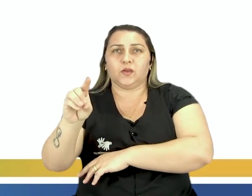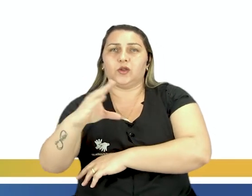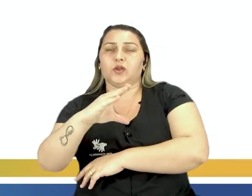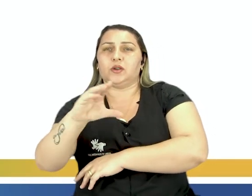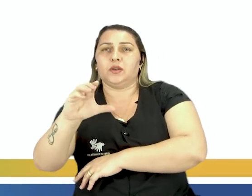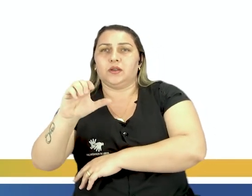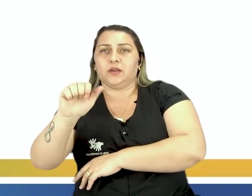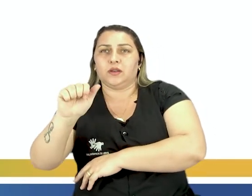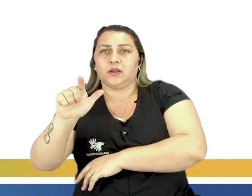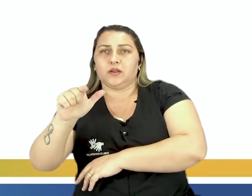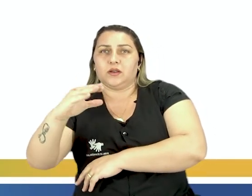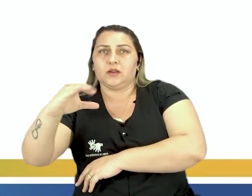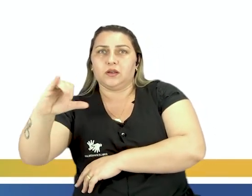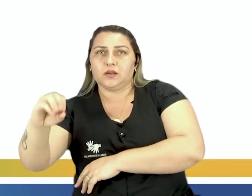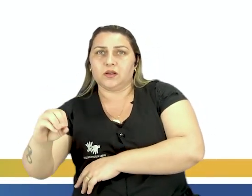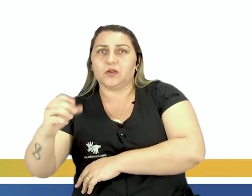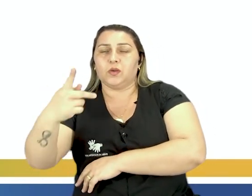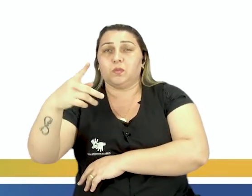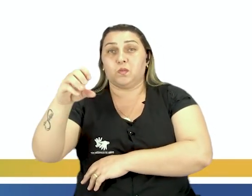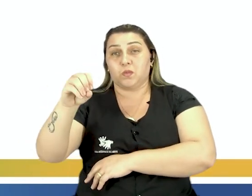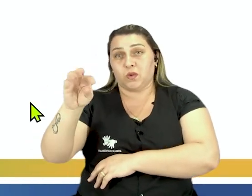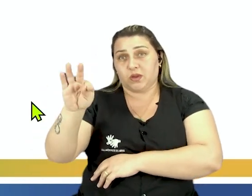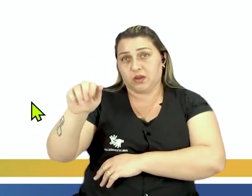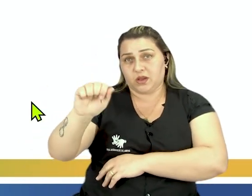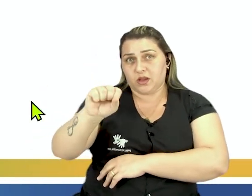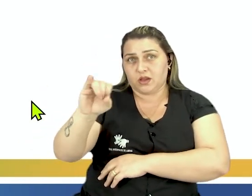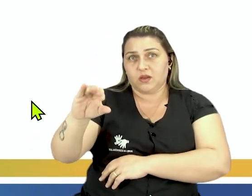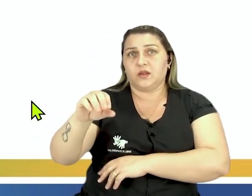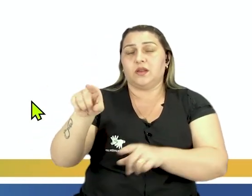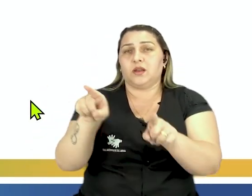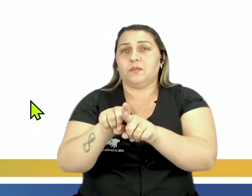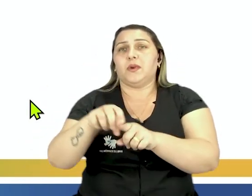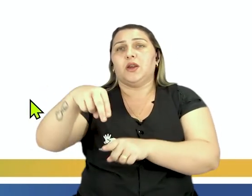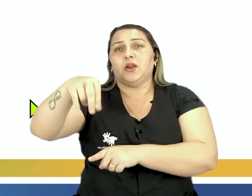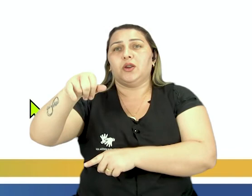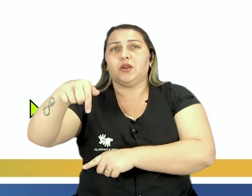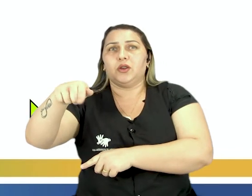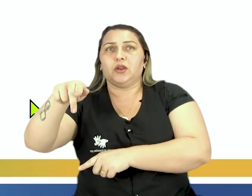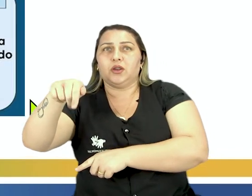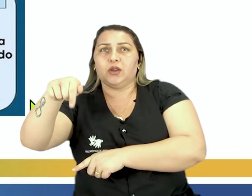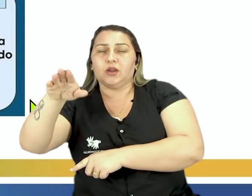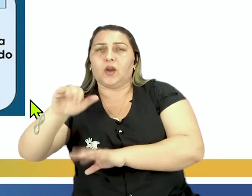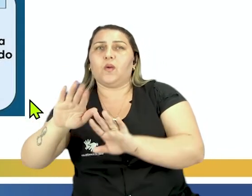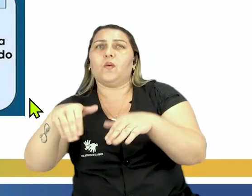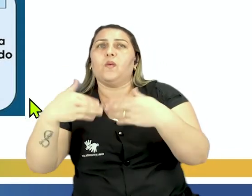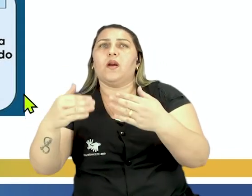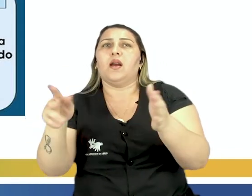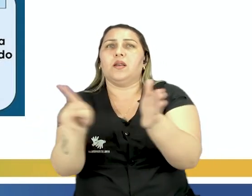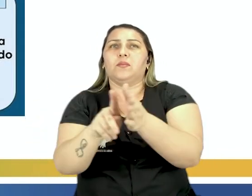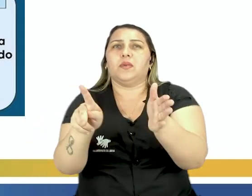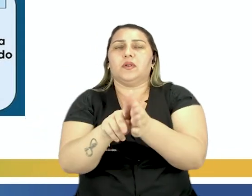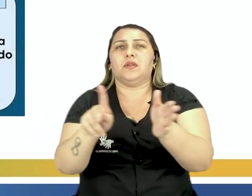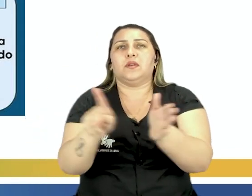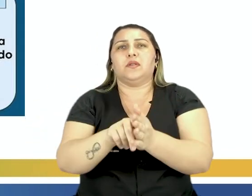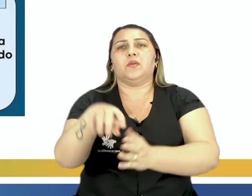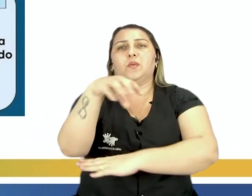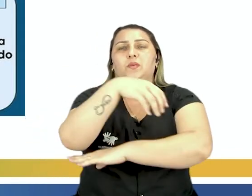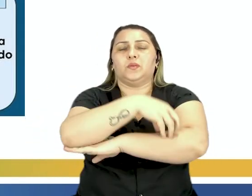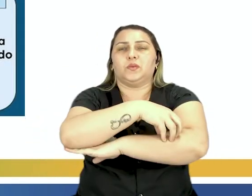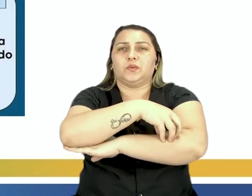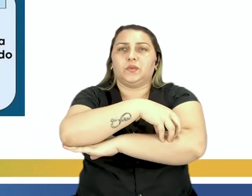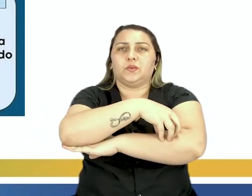de cálcio, óxido de potássio e óxido de níquel. Quais são as aplicações? Então, nós temos aqui